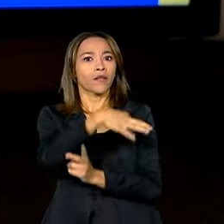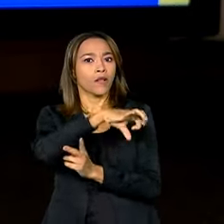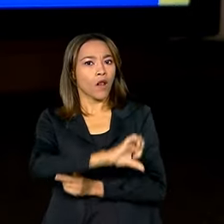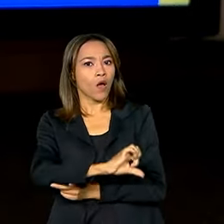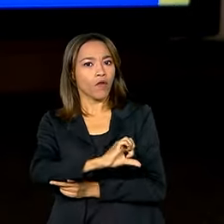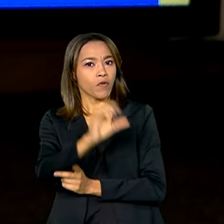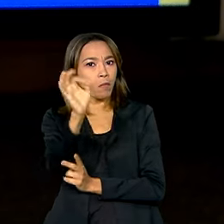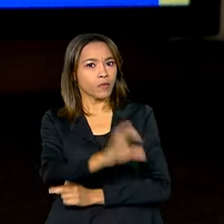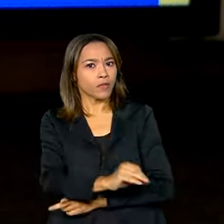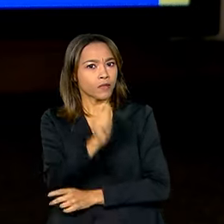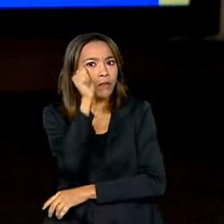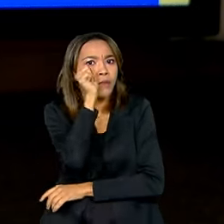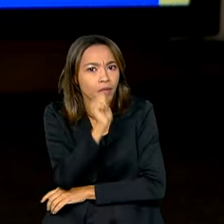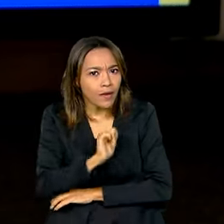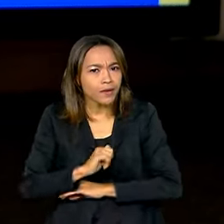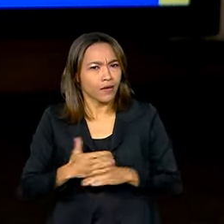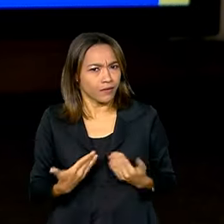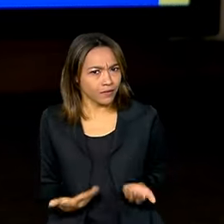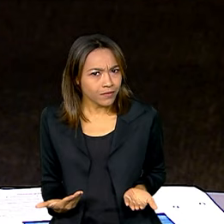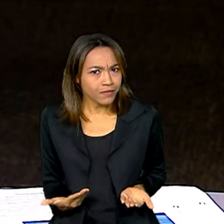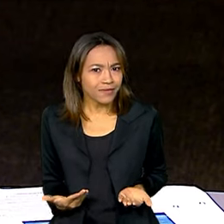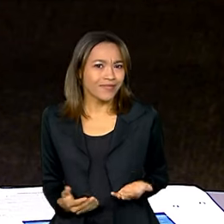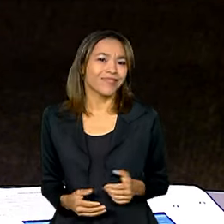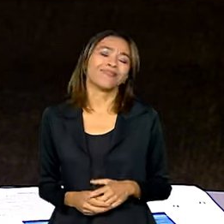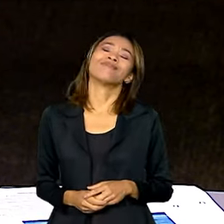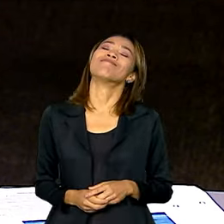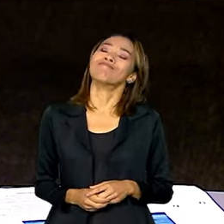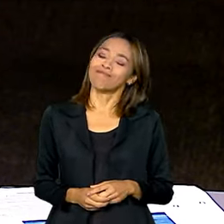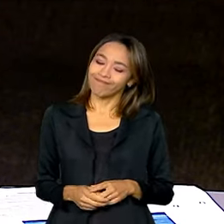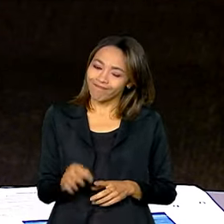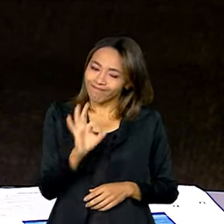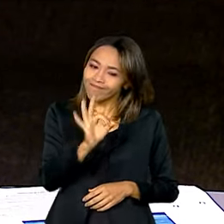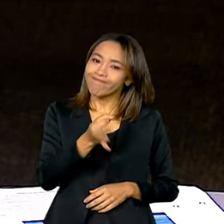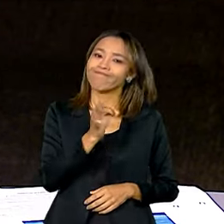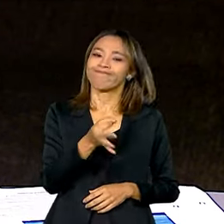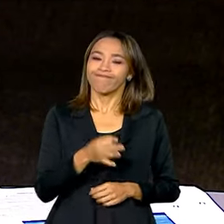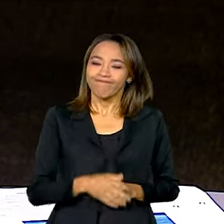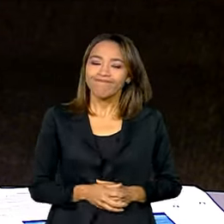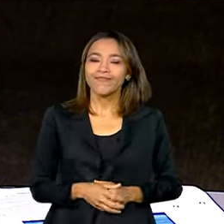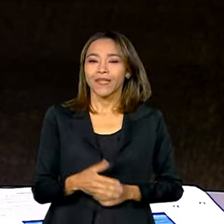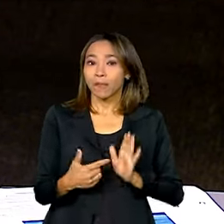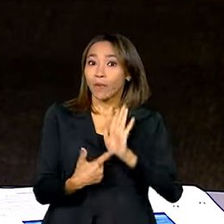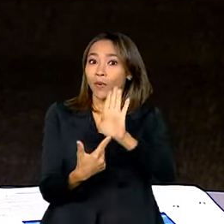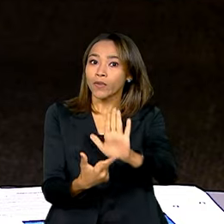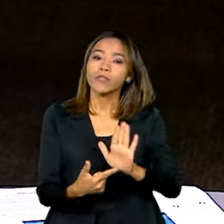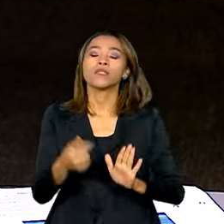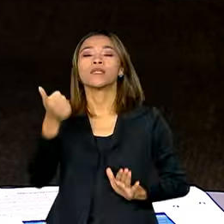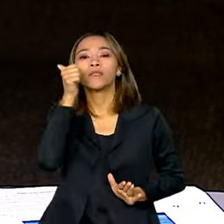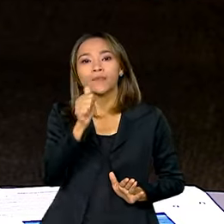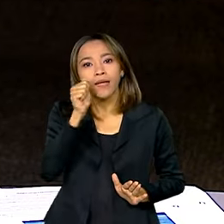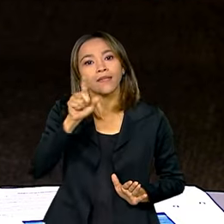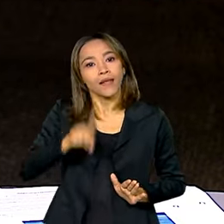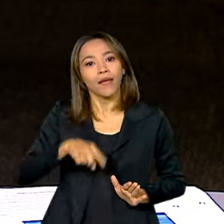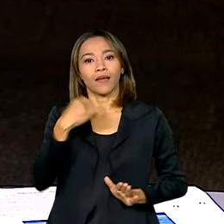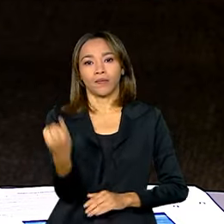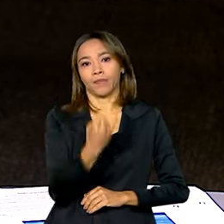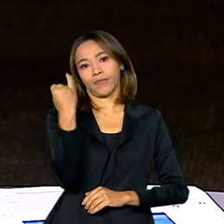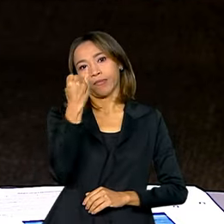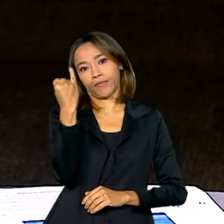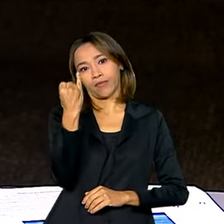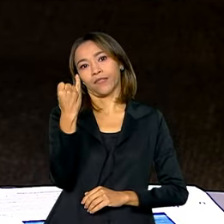49% mulheres. É isso? É isso. Isso mostra o quanto as mulheres são importantes na pesca. Eu